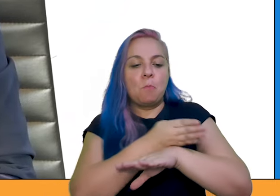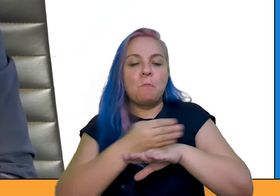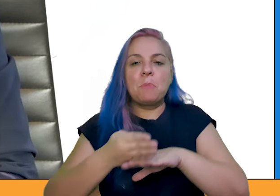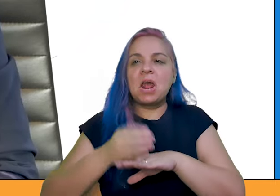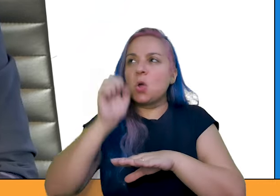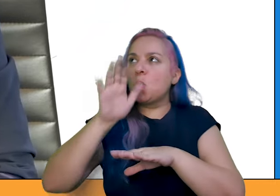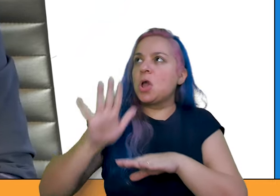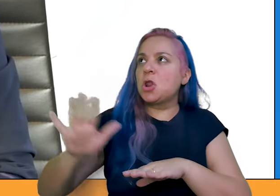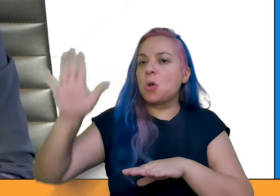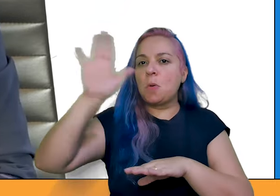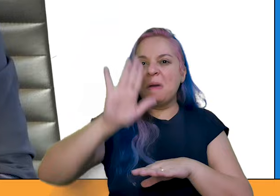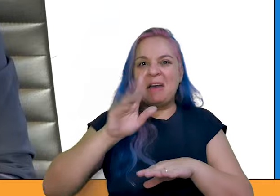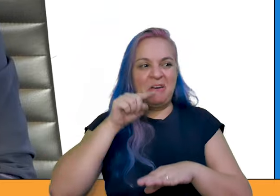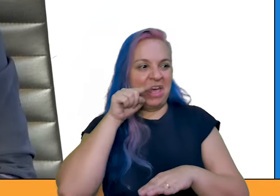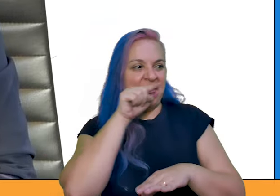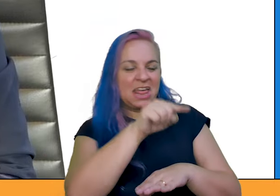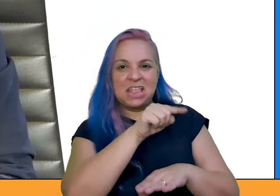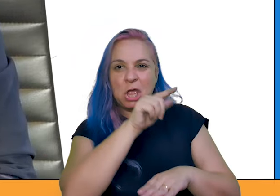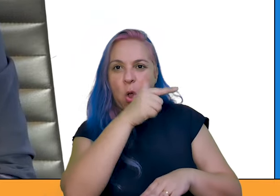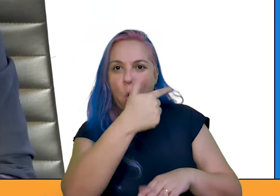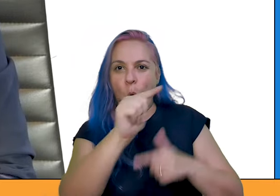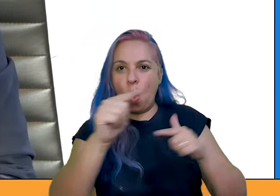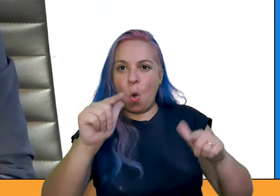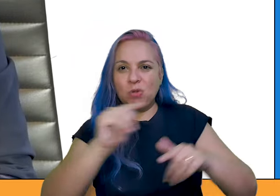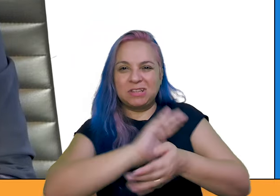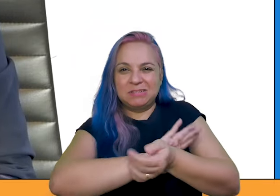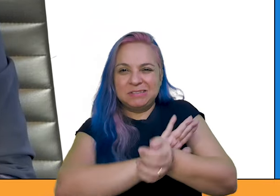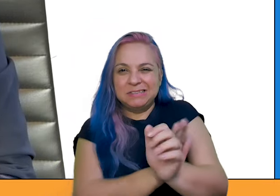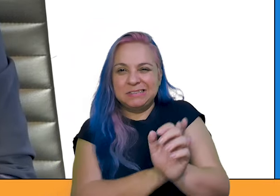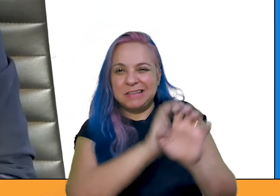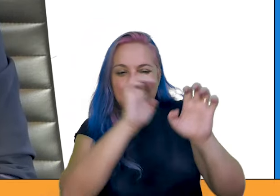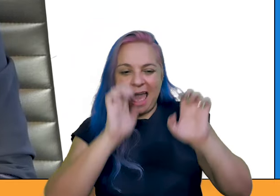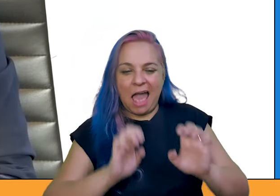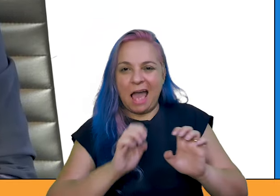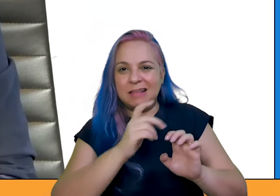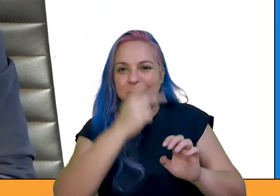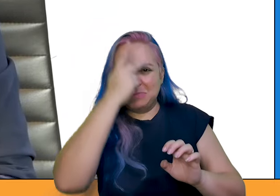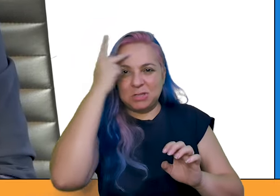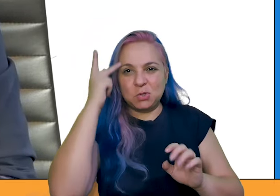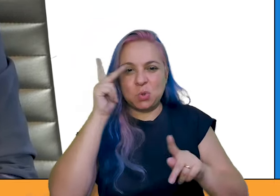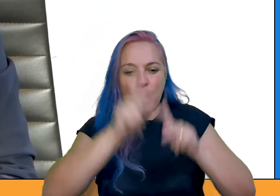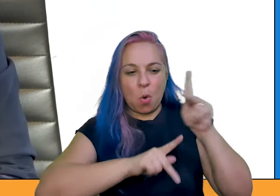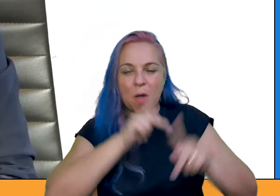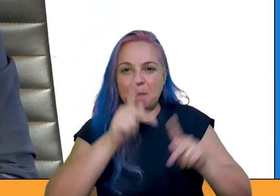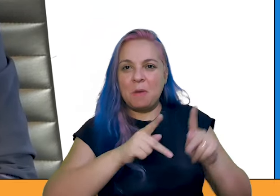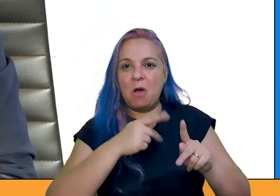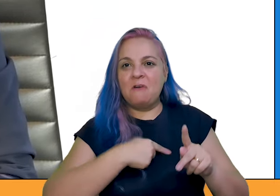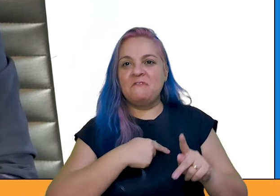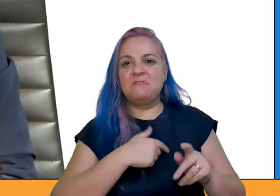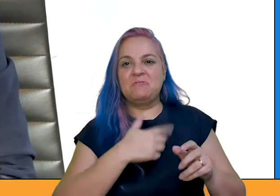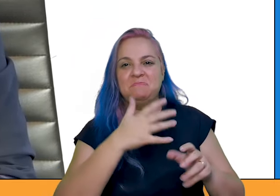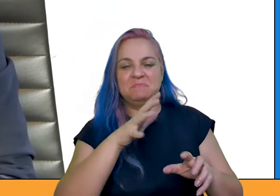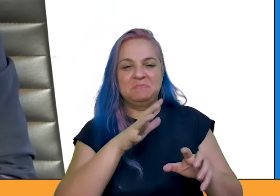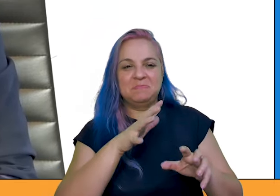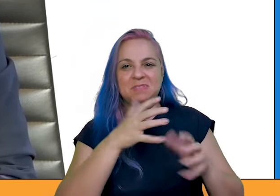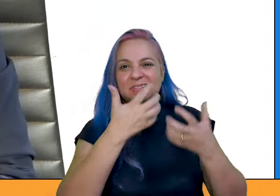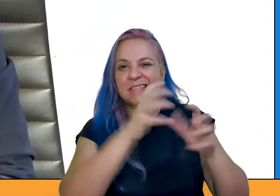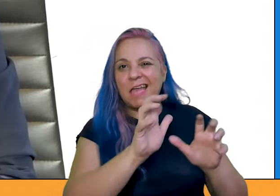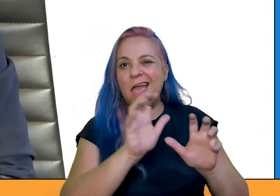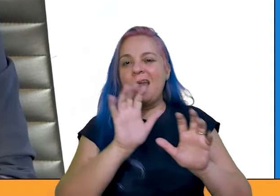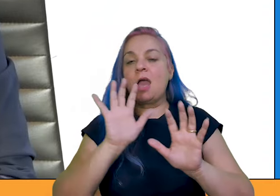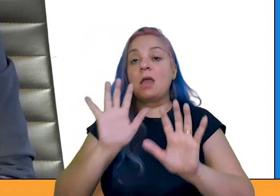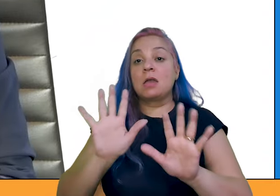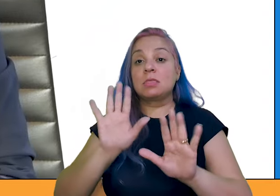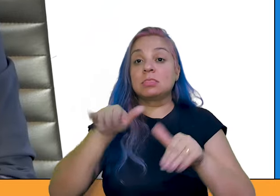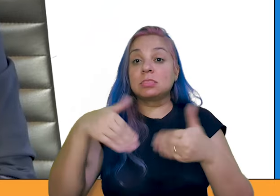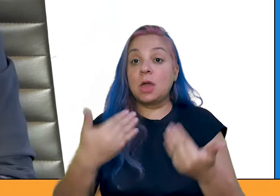europeu e a ideia de selvageria a outras raças, etnias e nacionalidades. Assim, a fotografia teve um papel